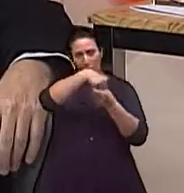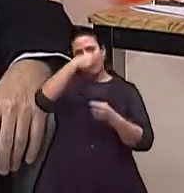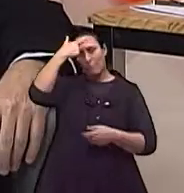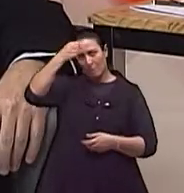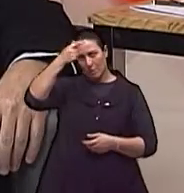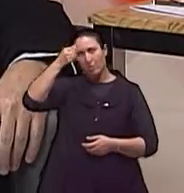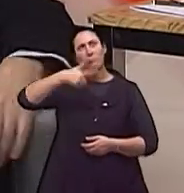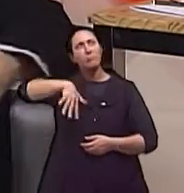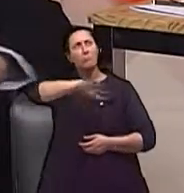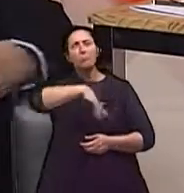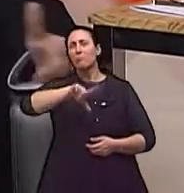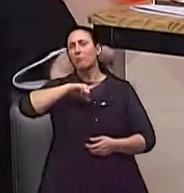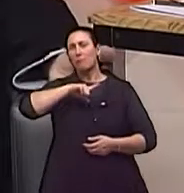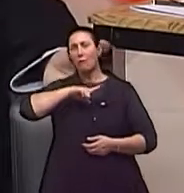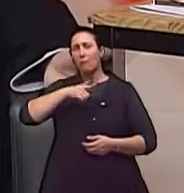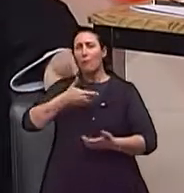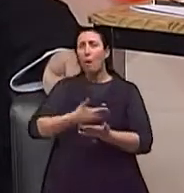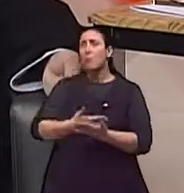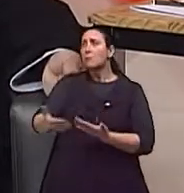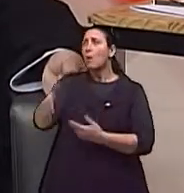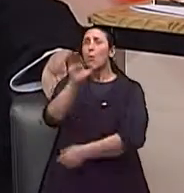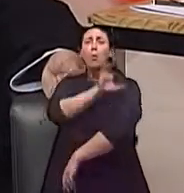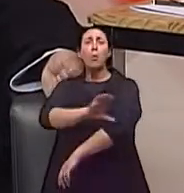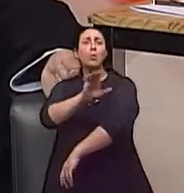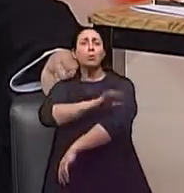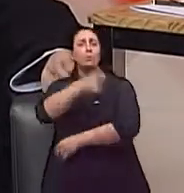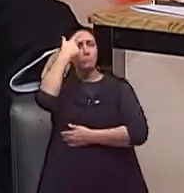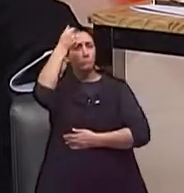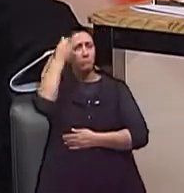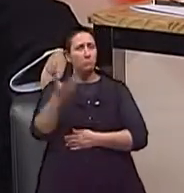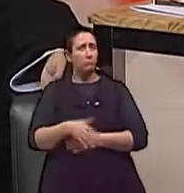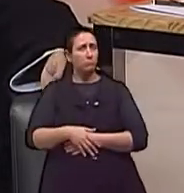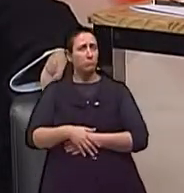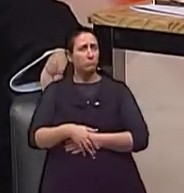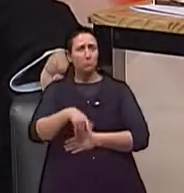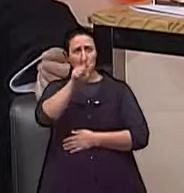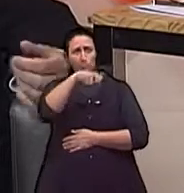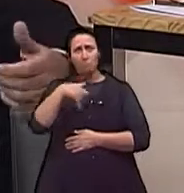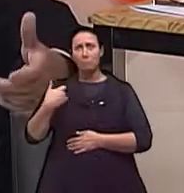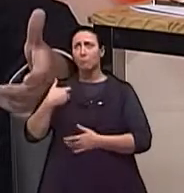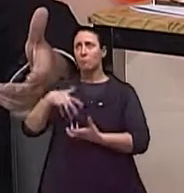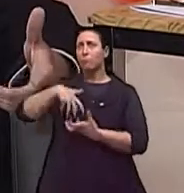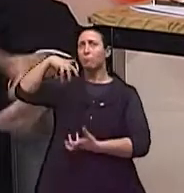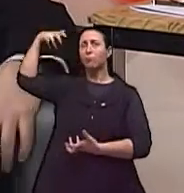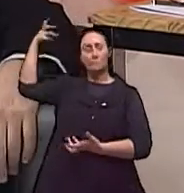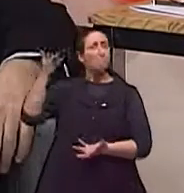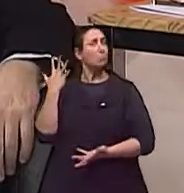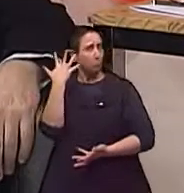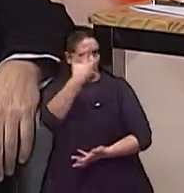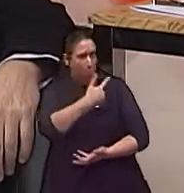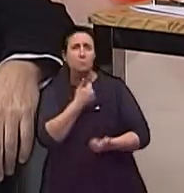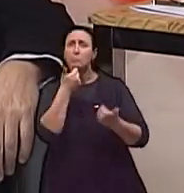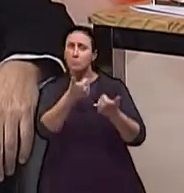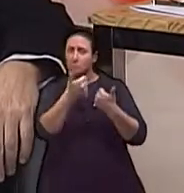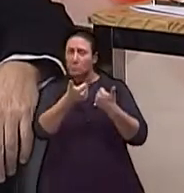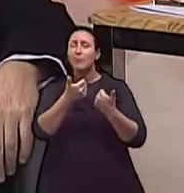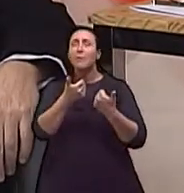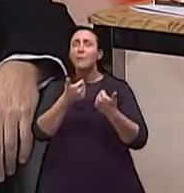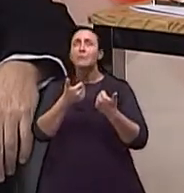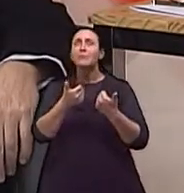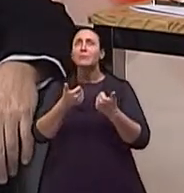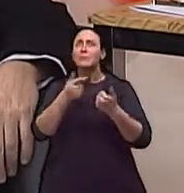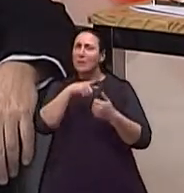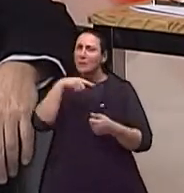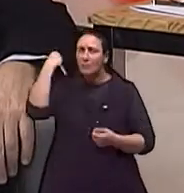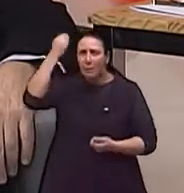temos hoje idosos que vão iniciar um curso de superior maravil maravilhoso isso né uma coisa bonita e e toda aquela